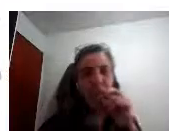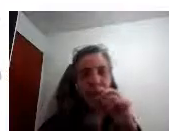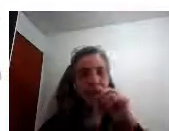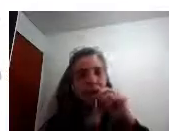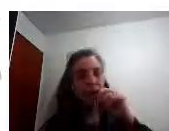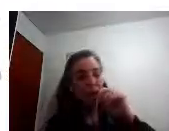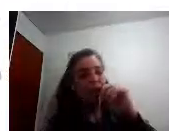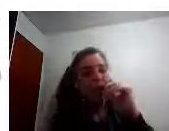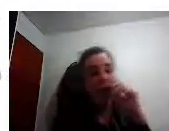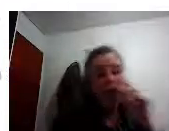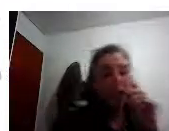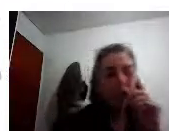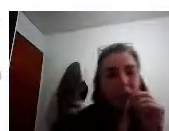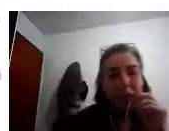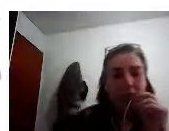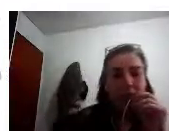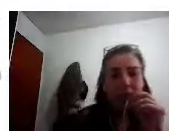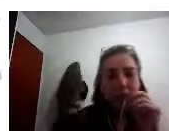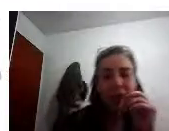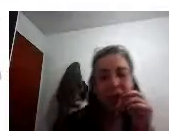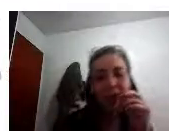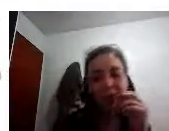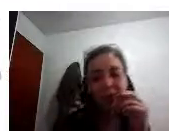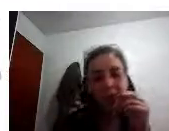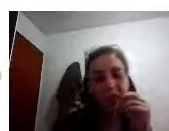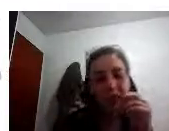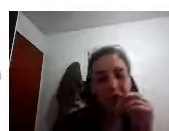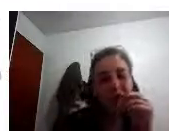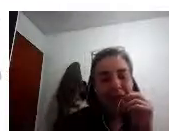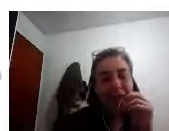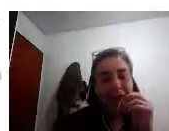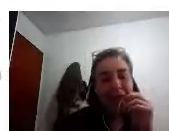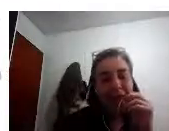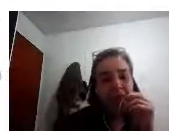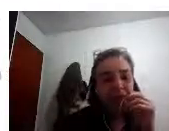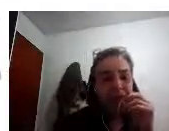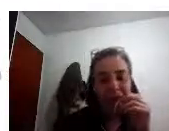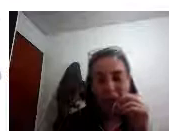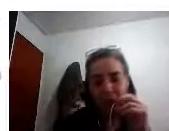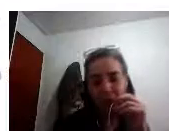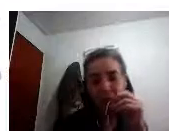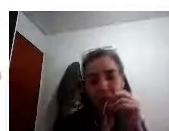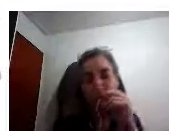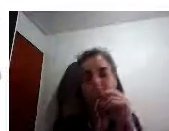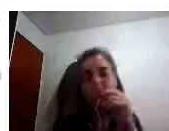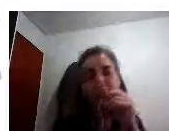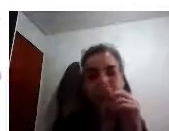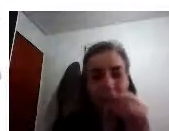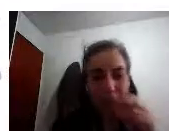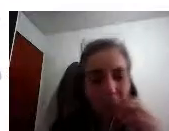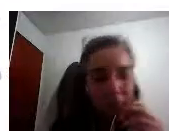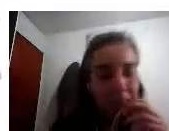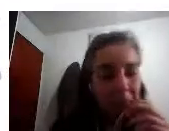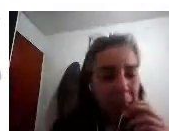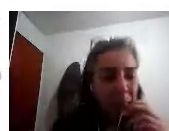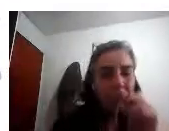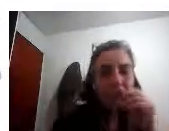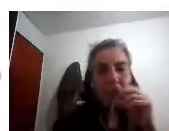terceiro bimestre, a nossa primeira aulinha de artes aí para as turmas do segundo ano, tá